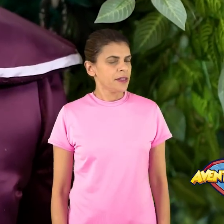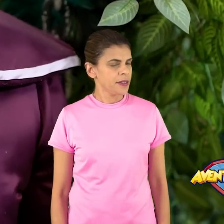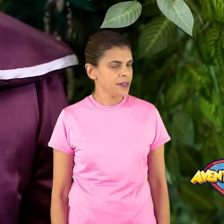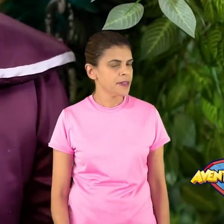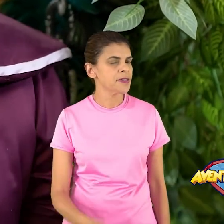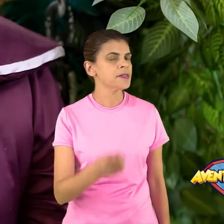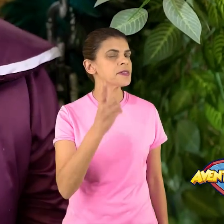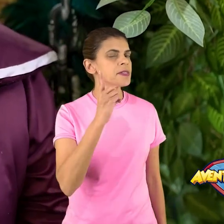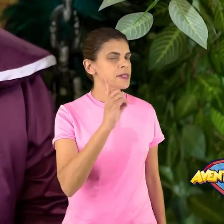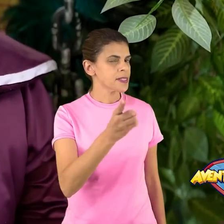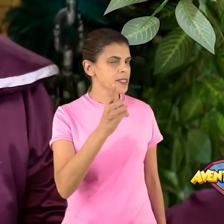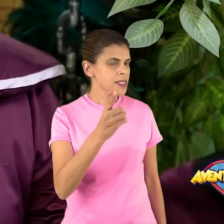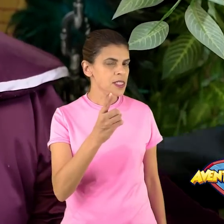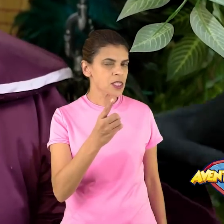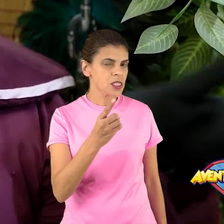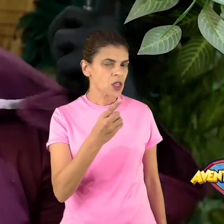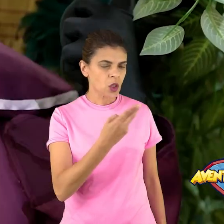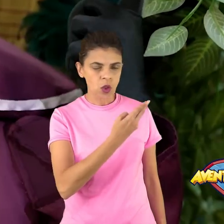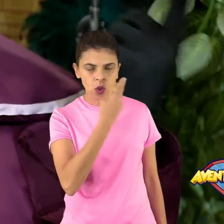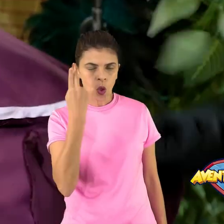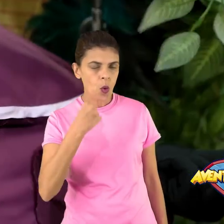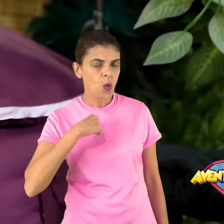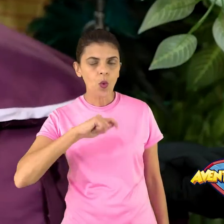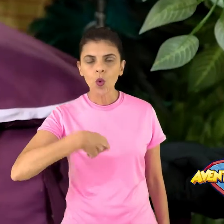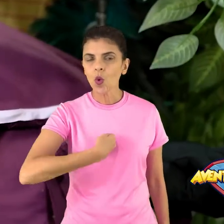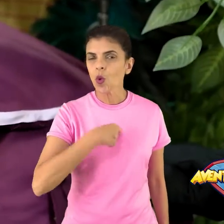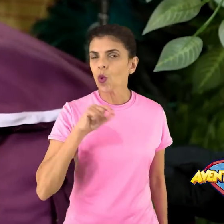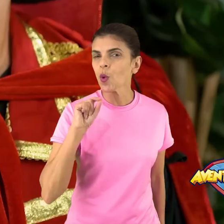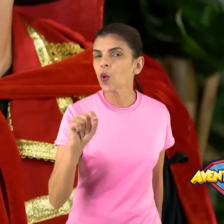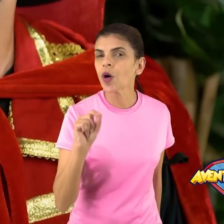Você me chamou de quê?